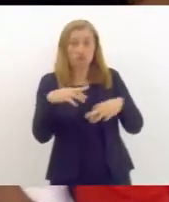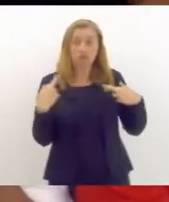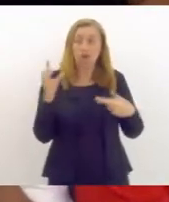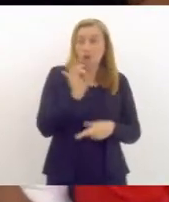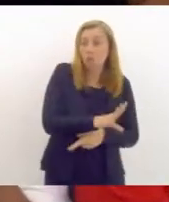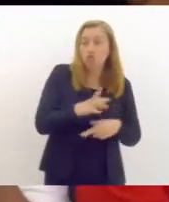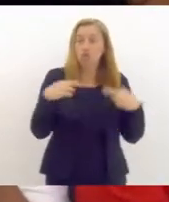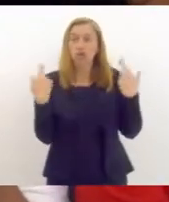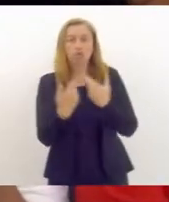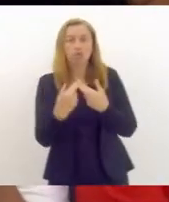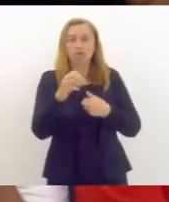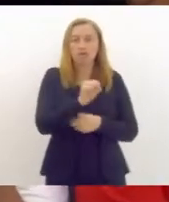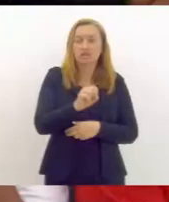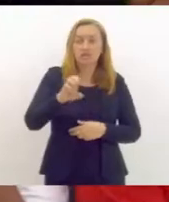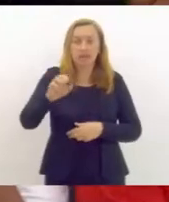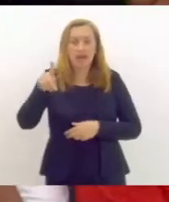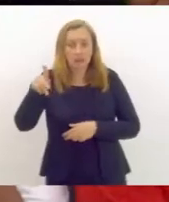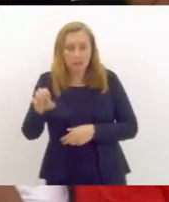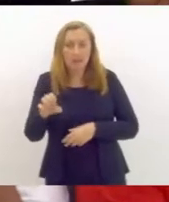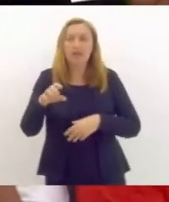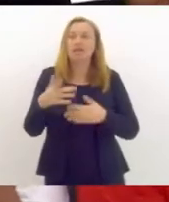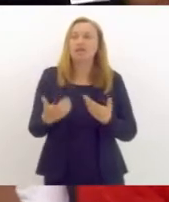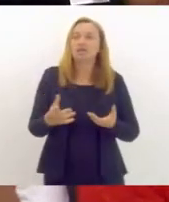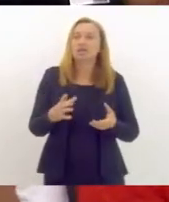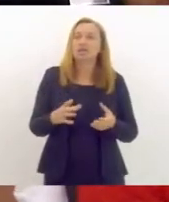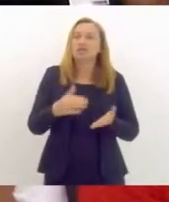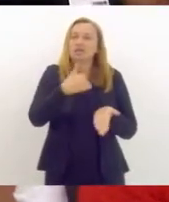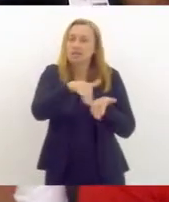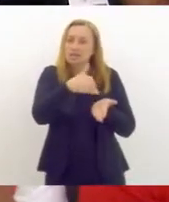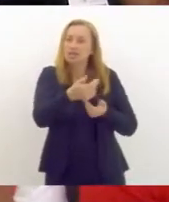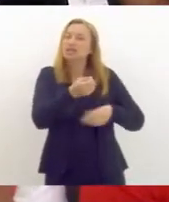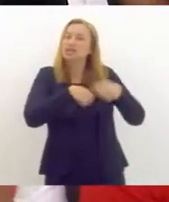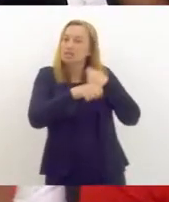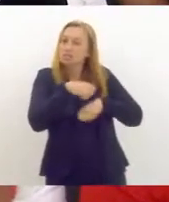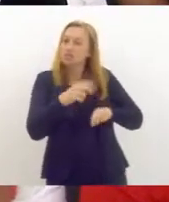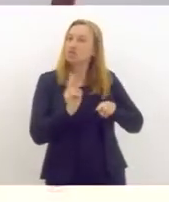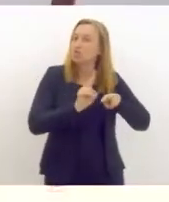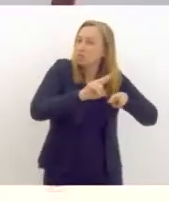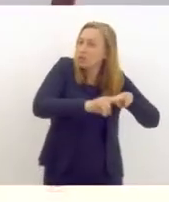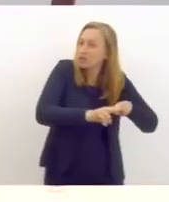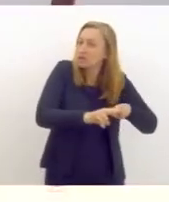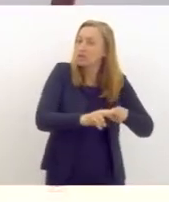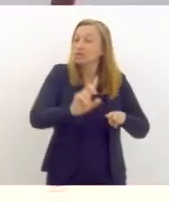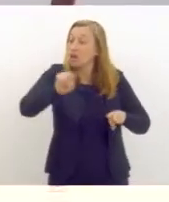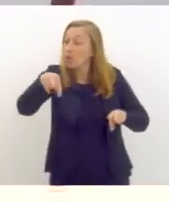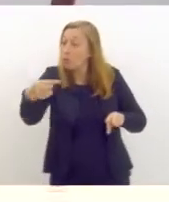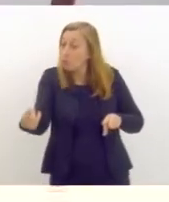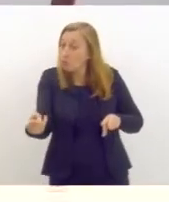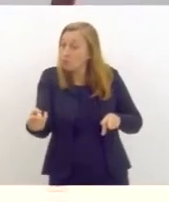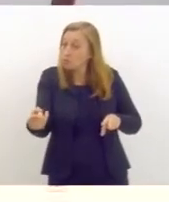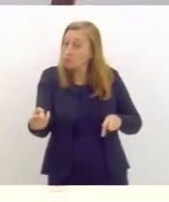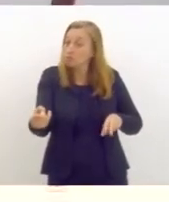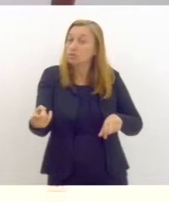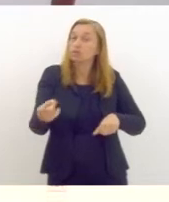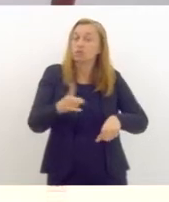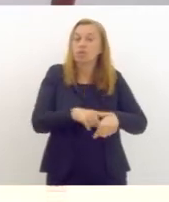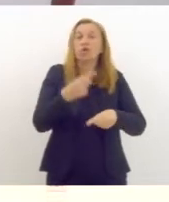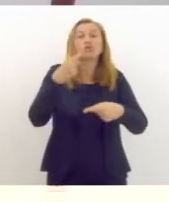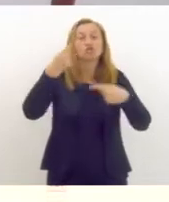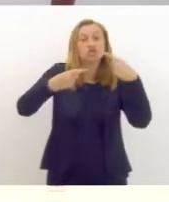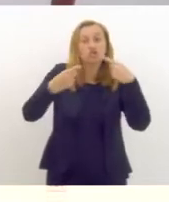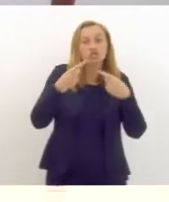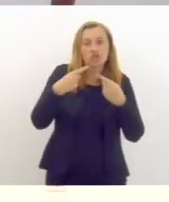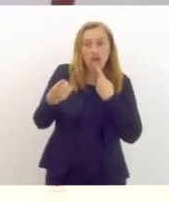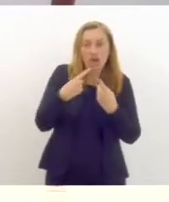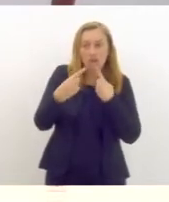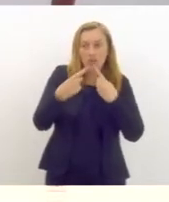da serpente avançou a gente deixou definido que a Secretaria de Administração Penitenciária na próxima o próximo passo é o diálogo com a